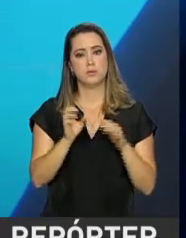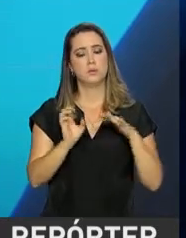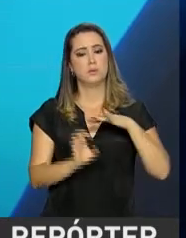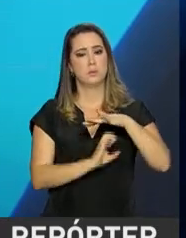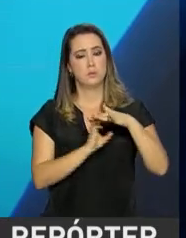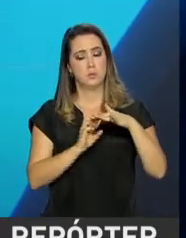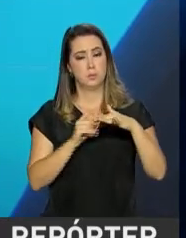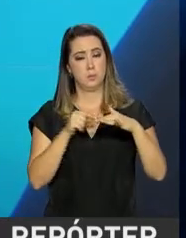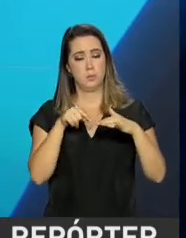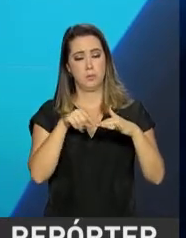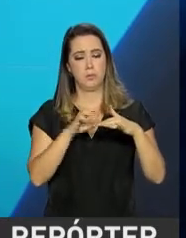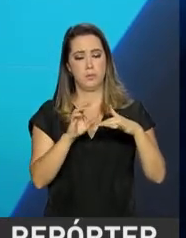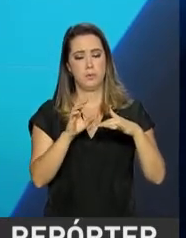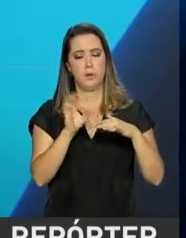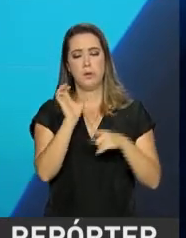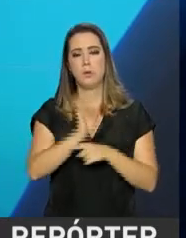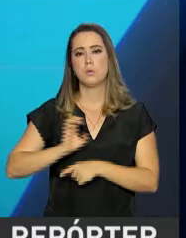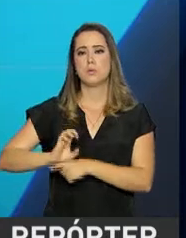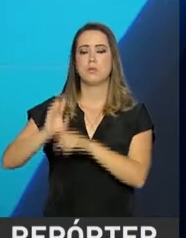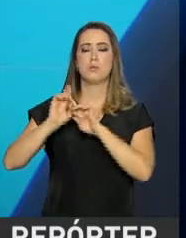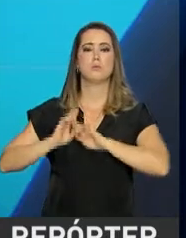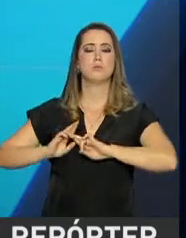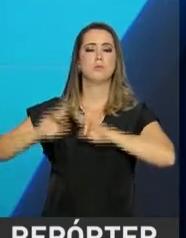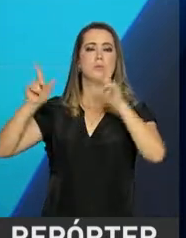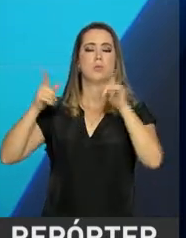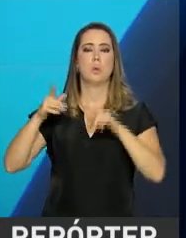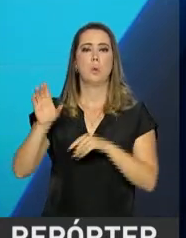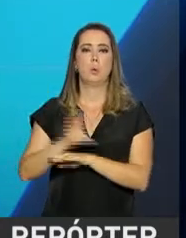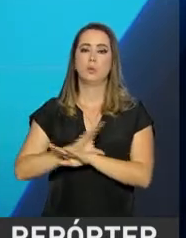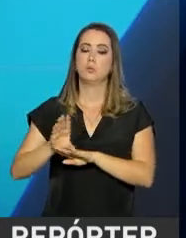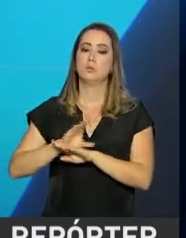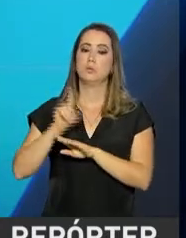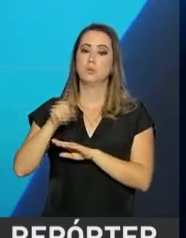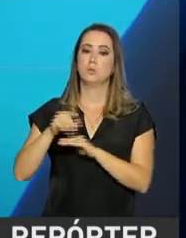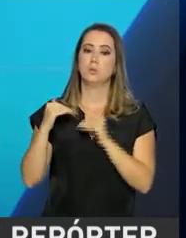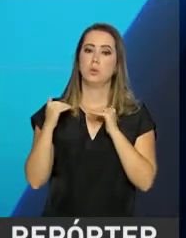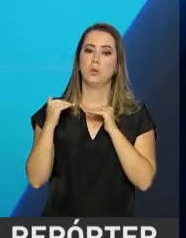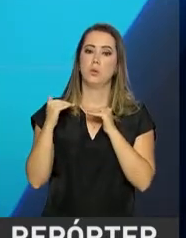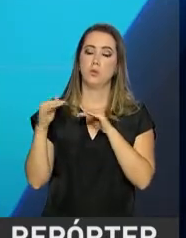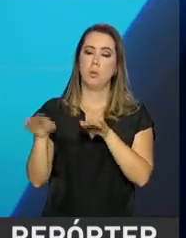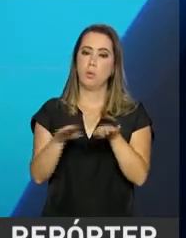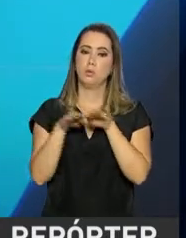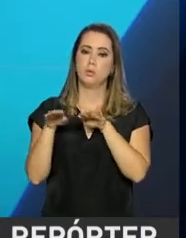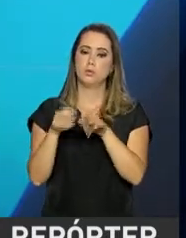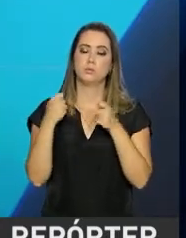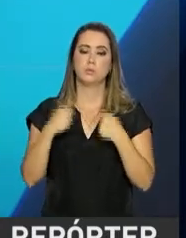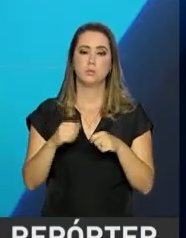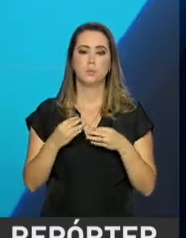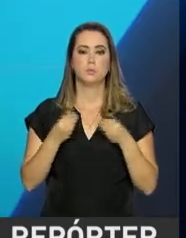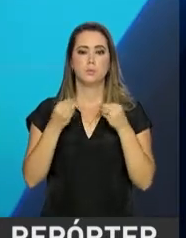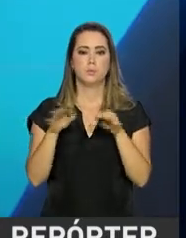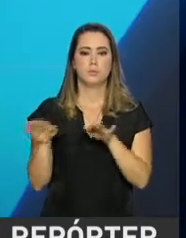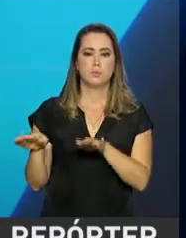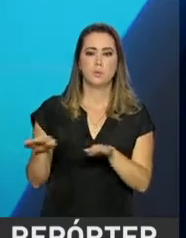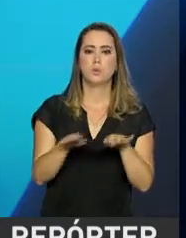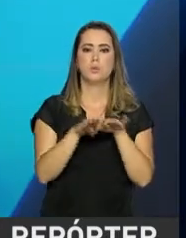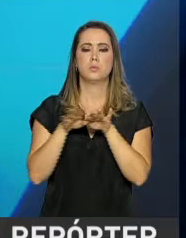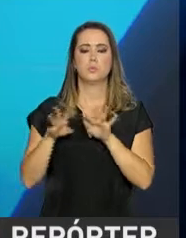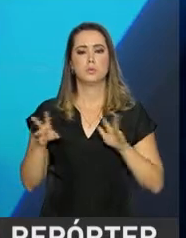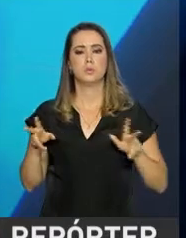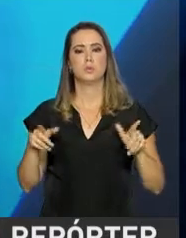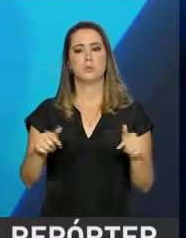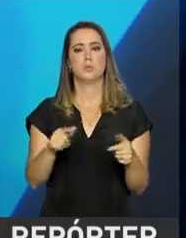diversas e outro princípio constitucional é o princípio da igualdade você tem que tratar igualmente a todos